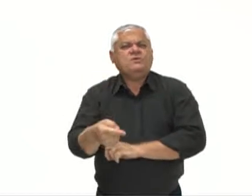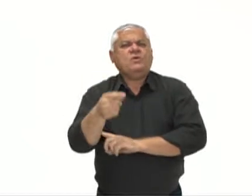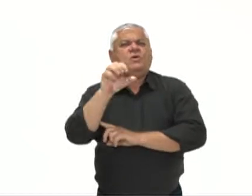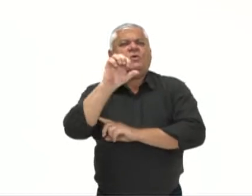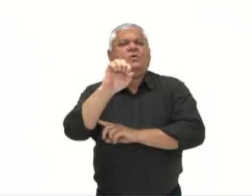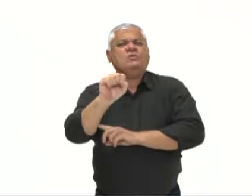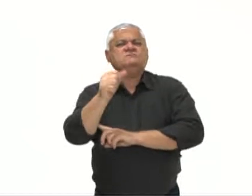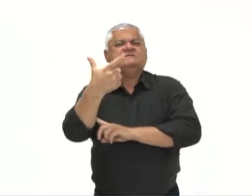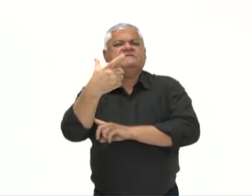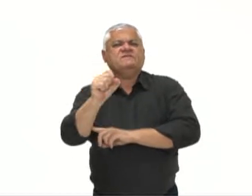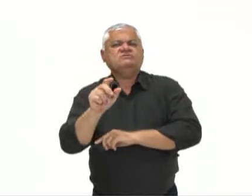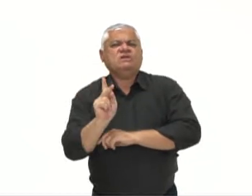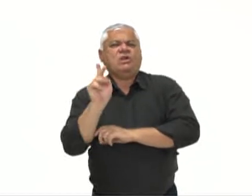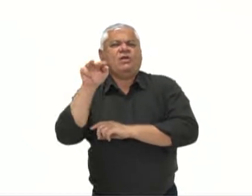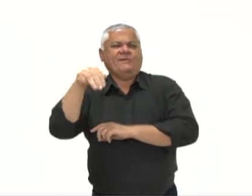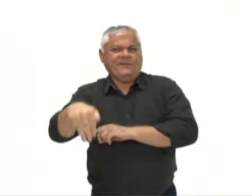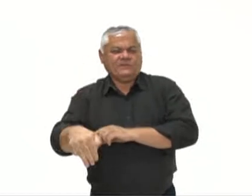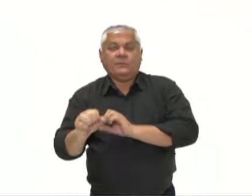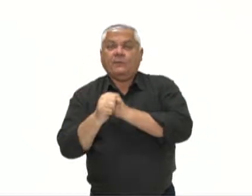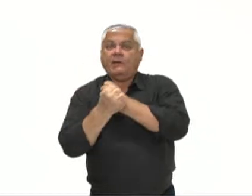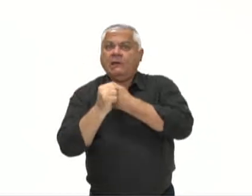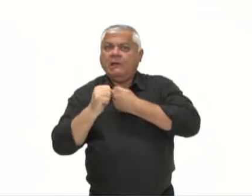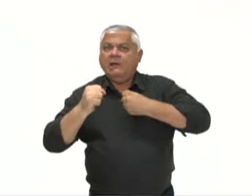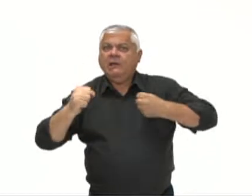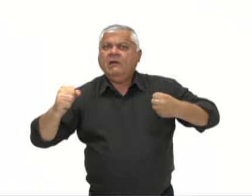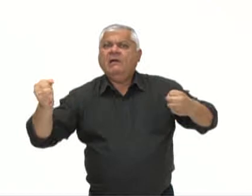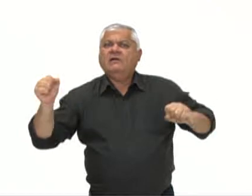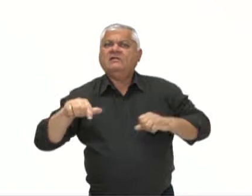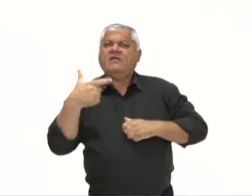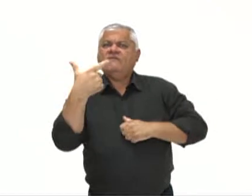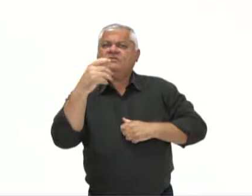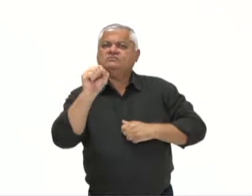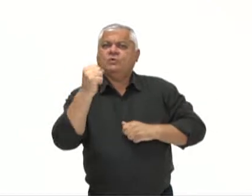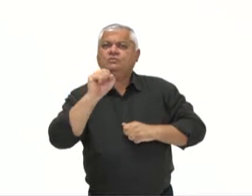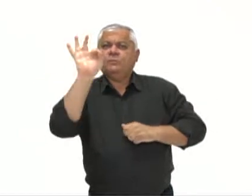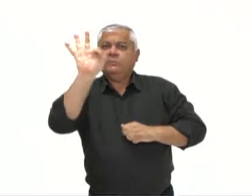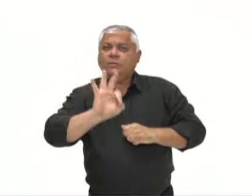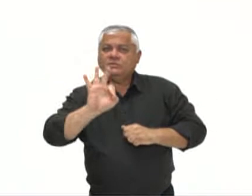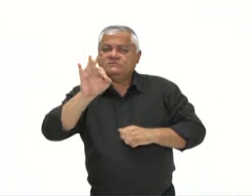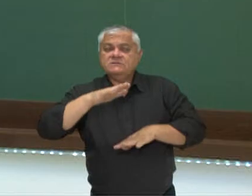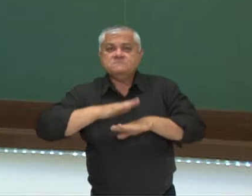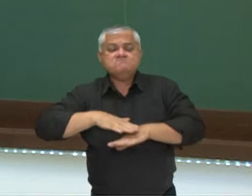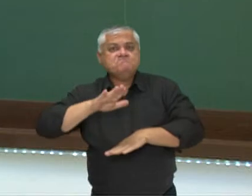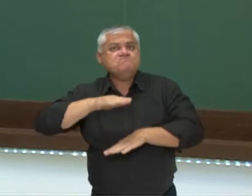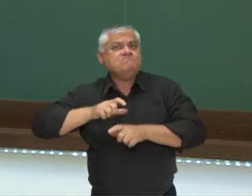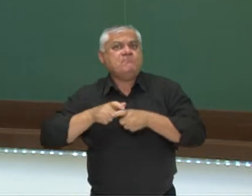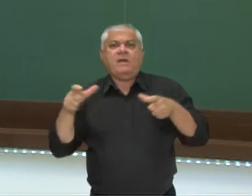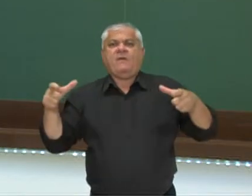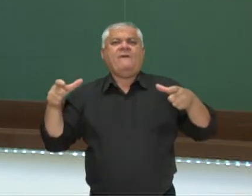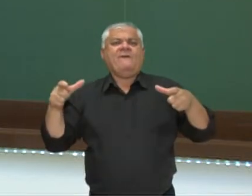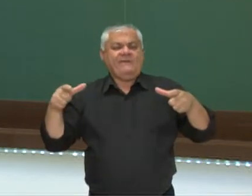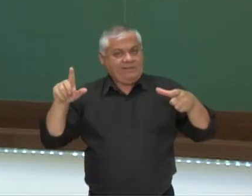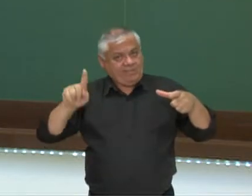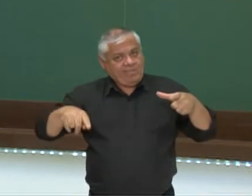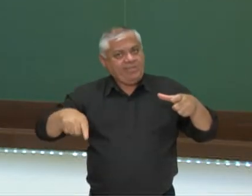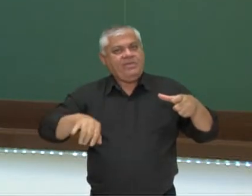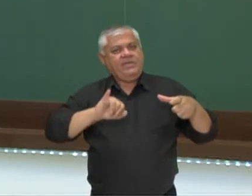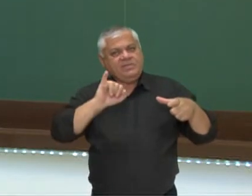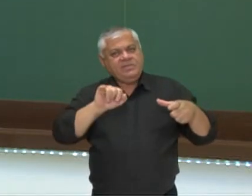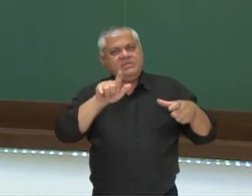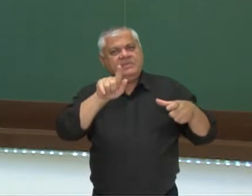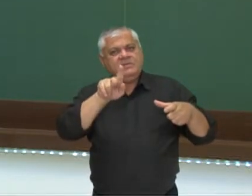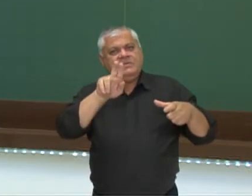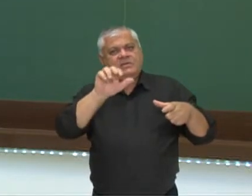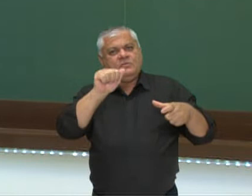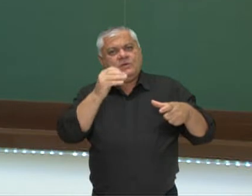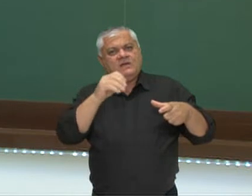54.820 km², ocupando cerca de 28% da área do estado, sendo ela a maior bacia hidrográfica do estado, aonde